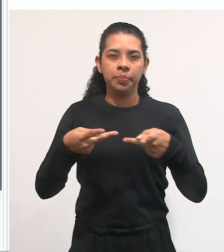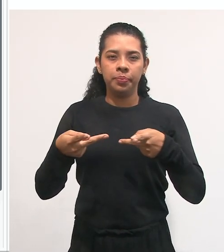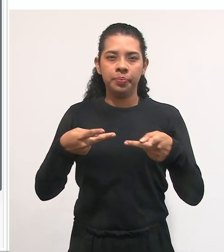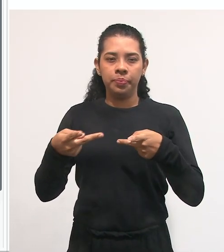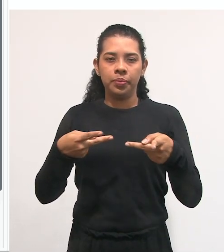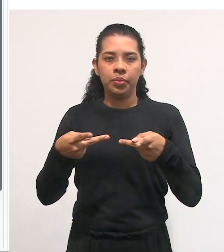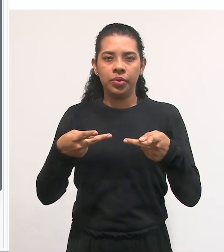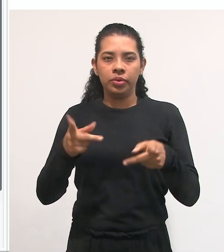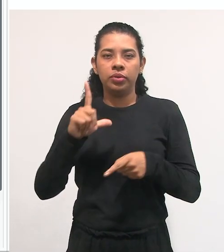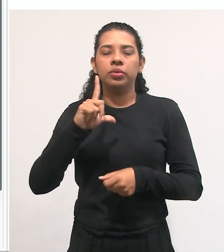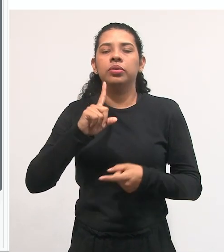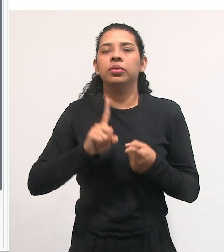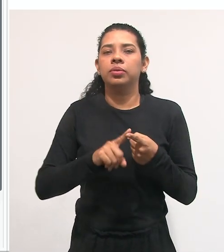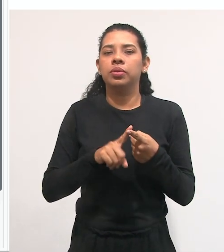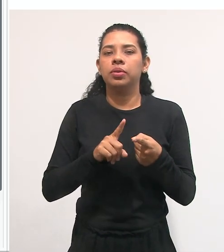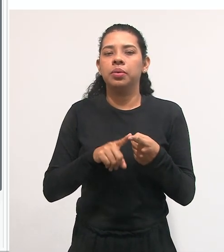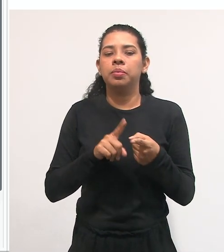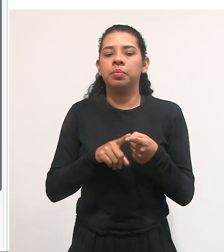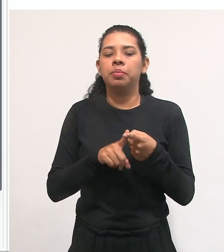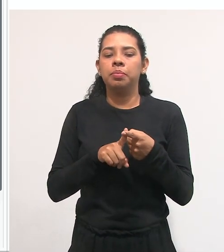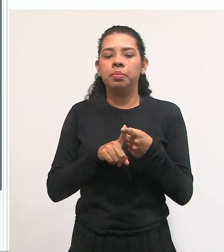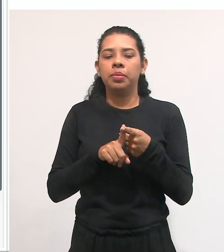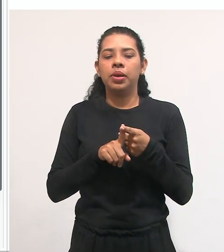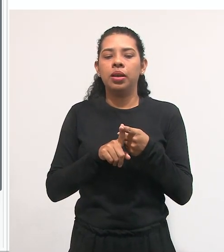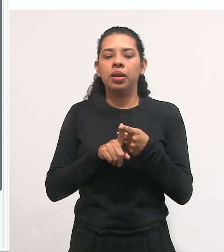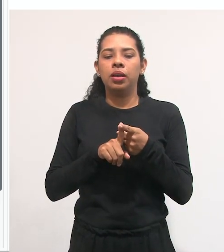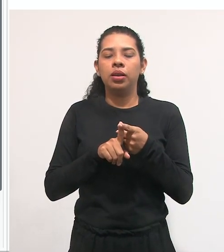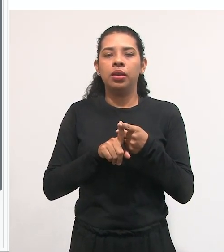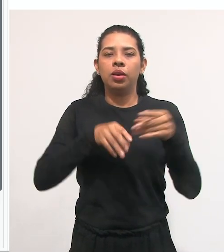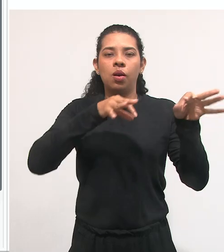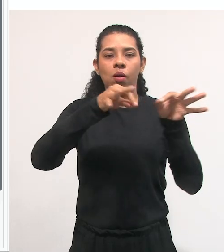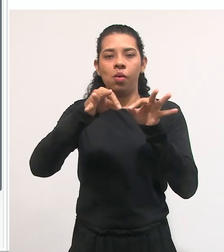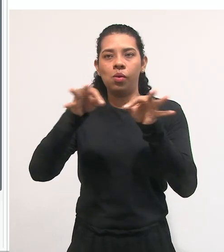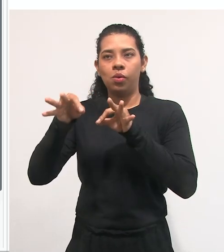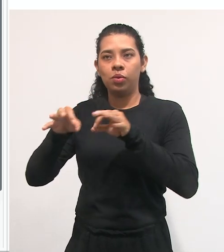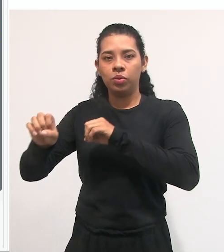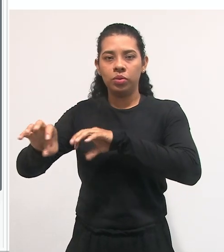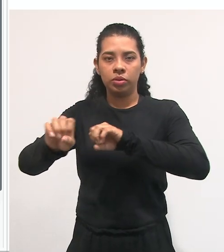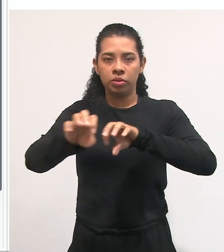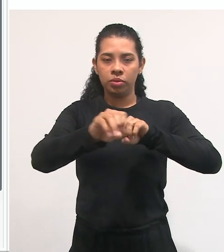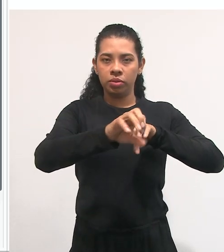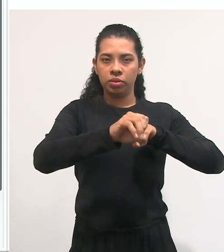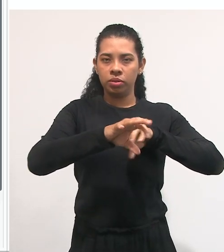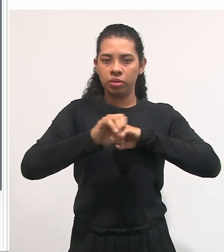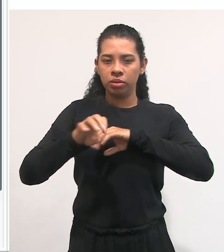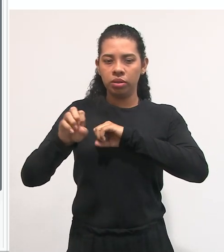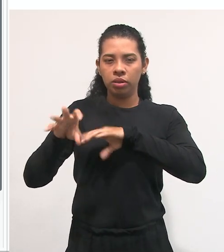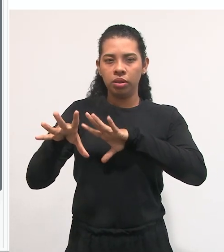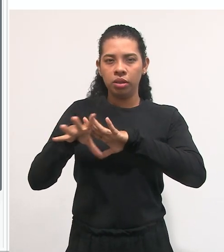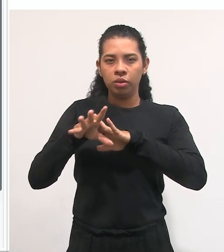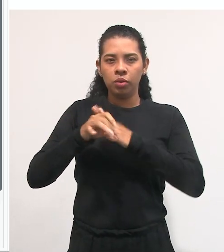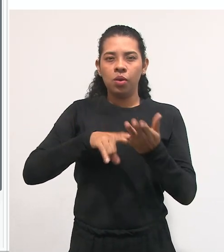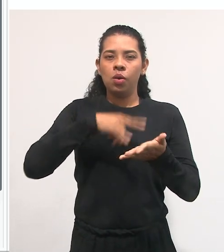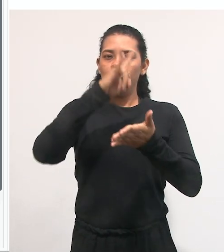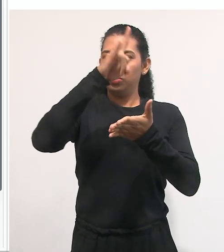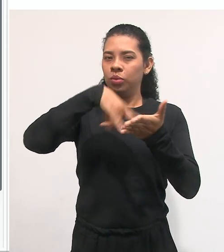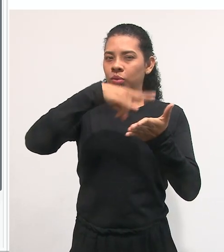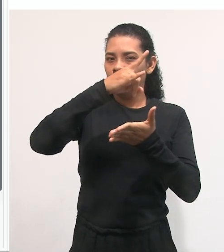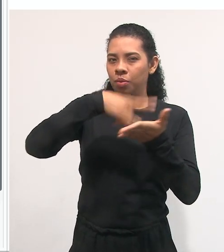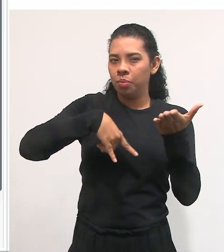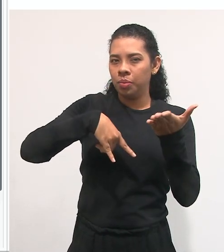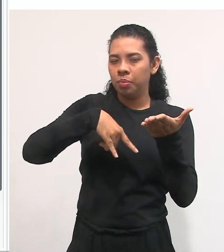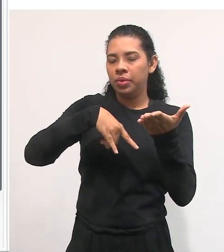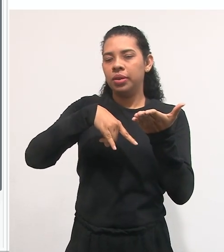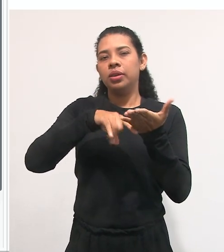que eu vou ter o plano de ensino, que eu vou ter o plano de aula e que eu vou ter